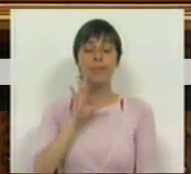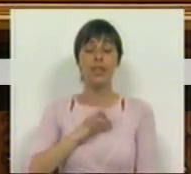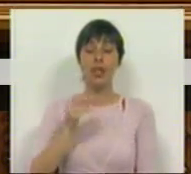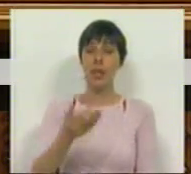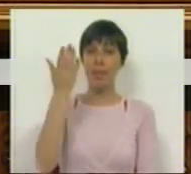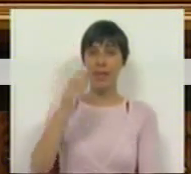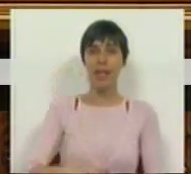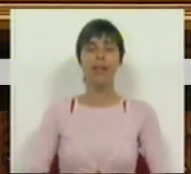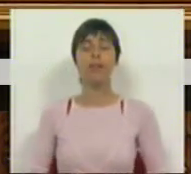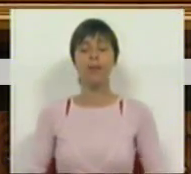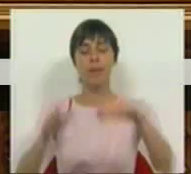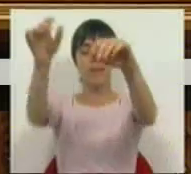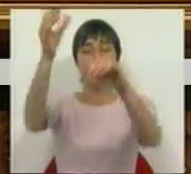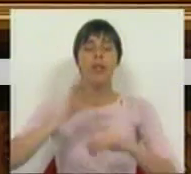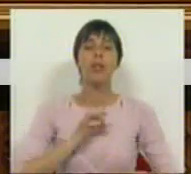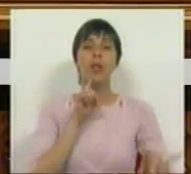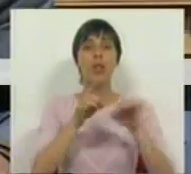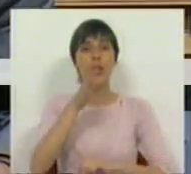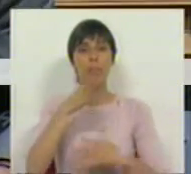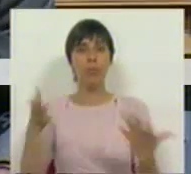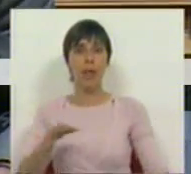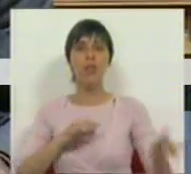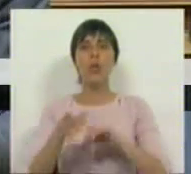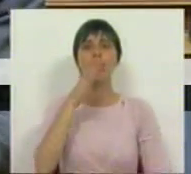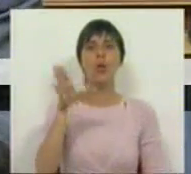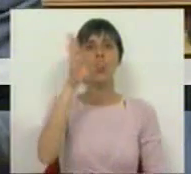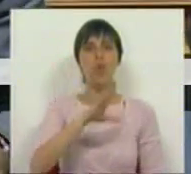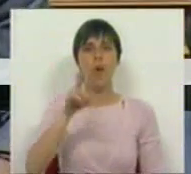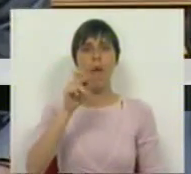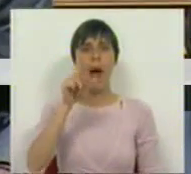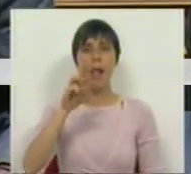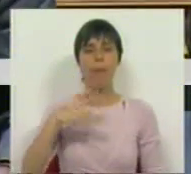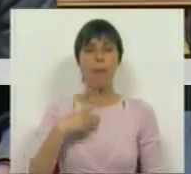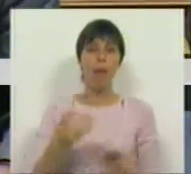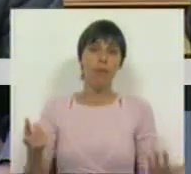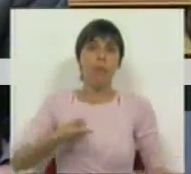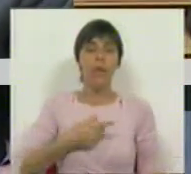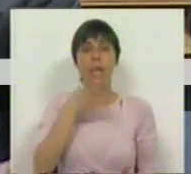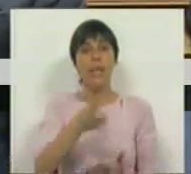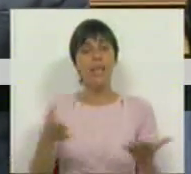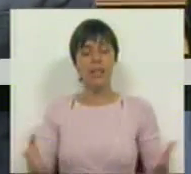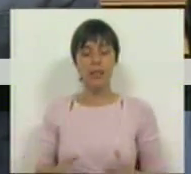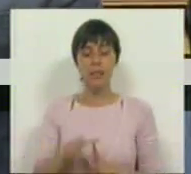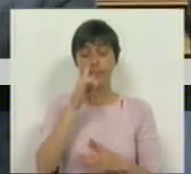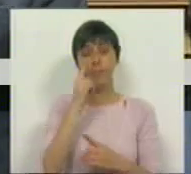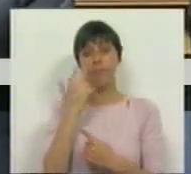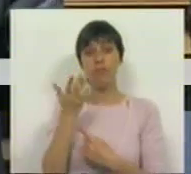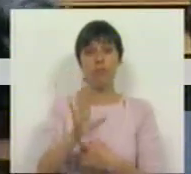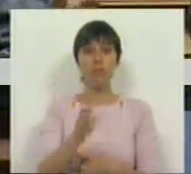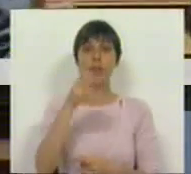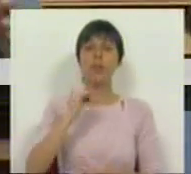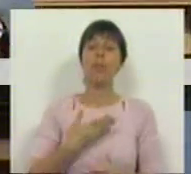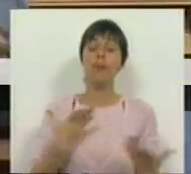Senhora Presidente, senhoras e senhores deputados, senhor deputado João Almeida, devo dizer-lhe que se a demonstração